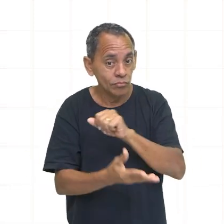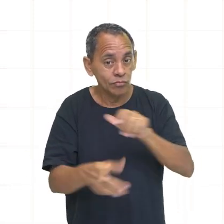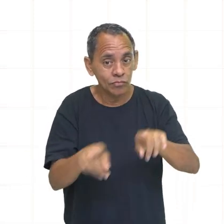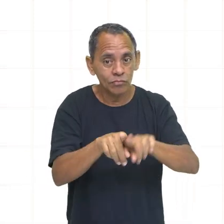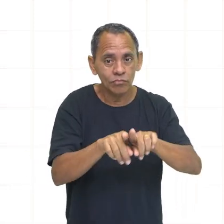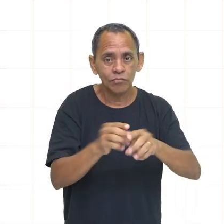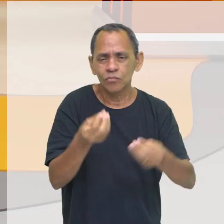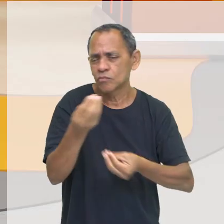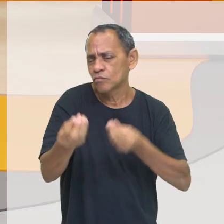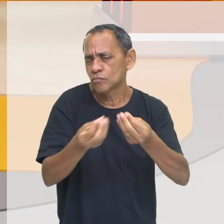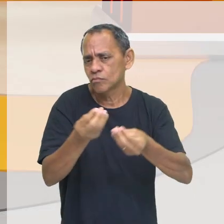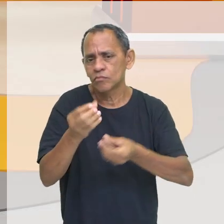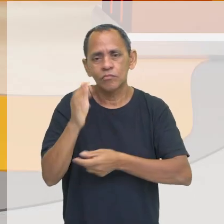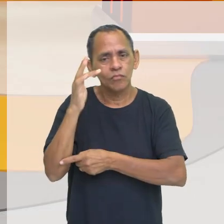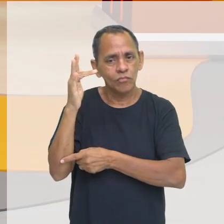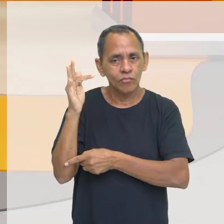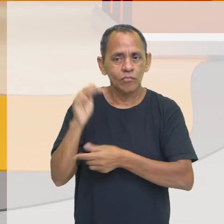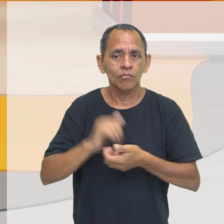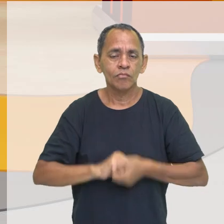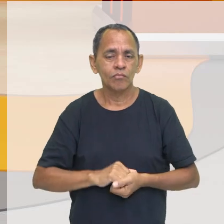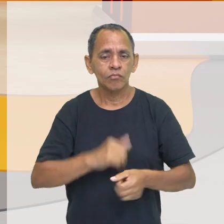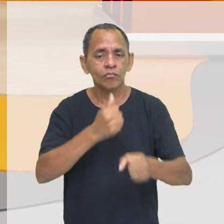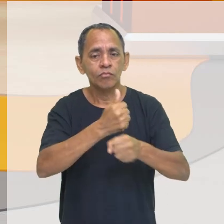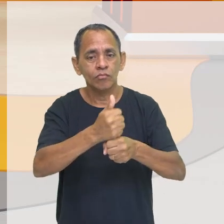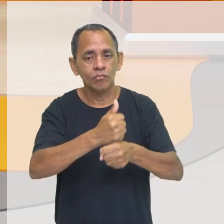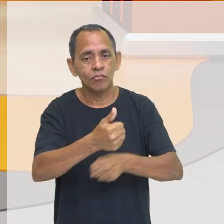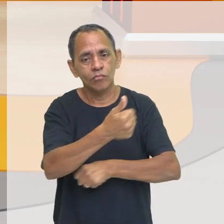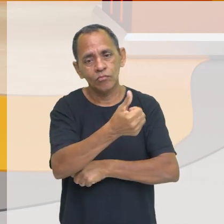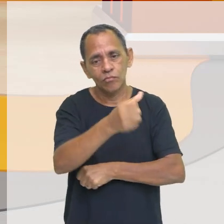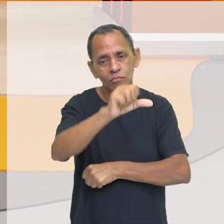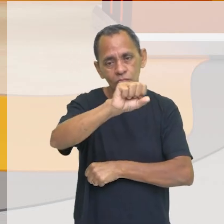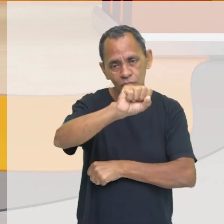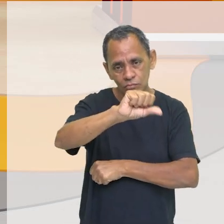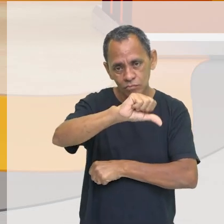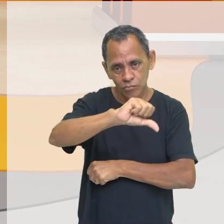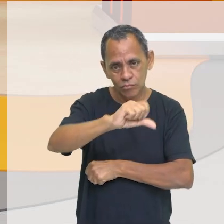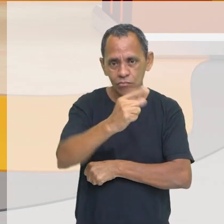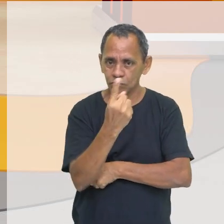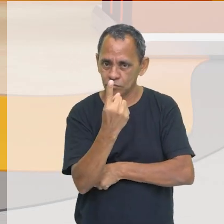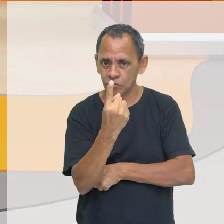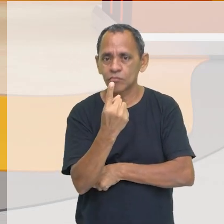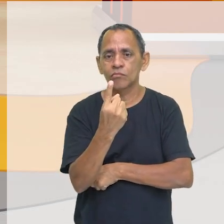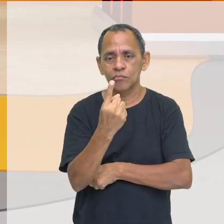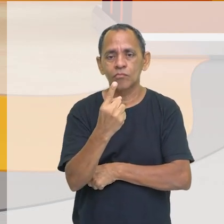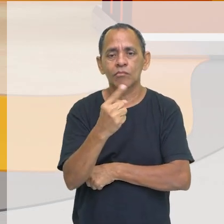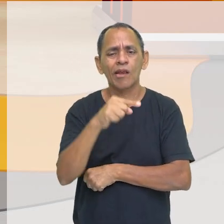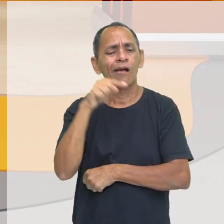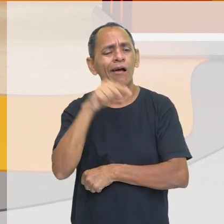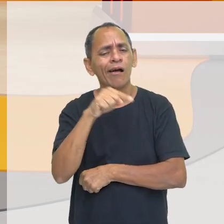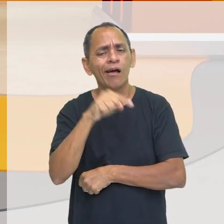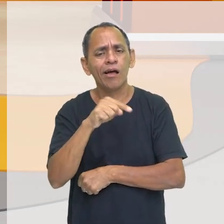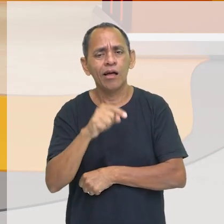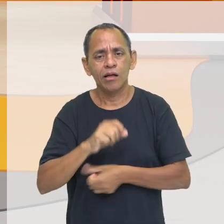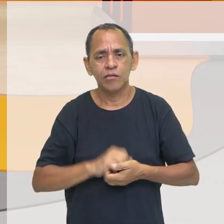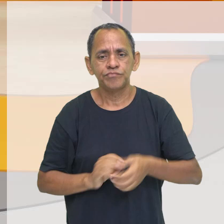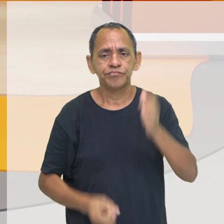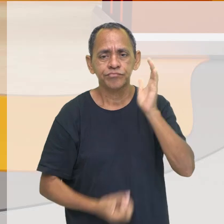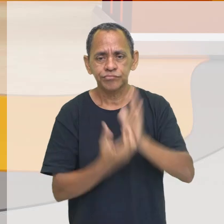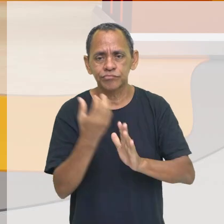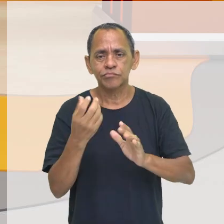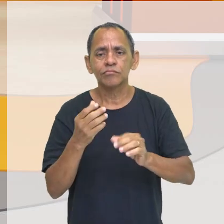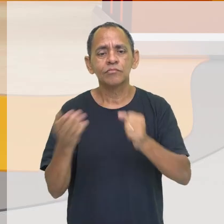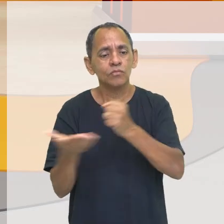vão observar a Constituição Federal, de 1891. Essa Constituição